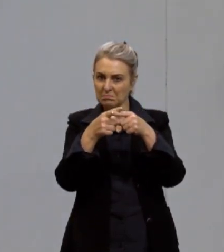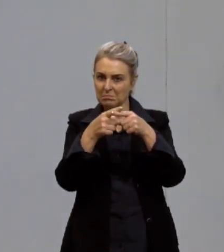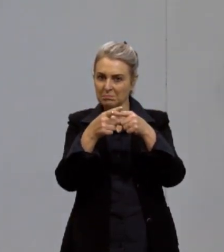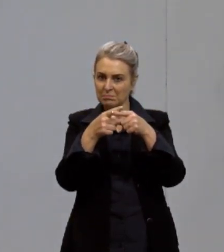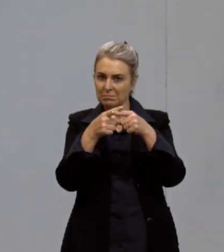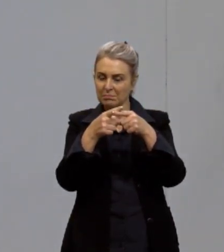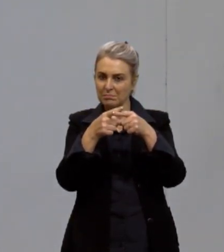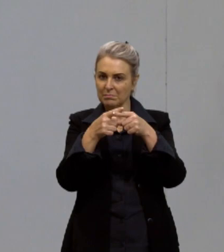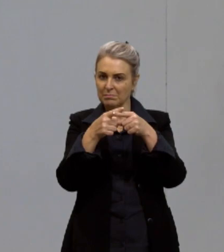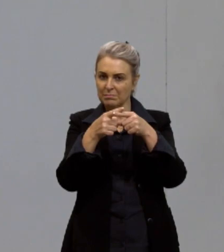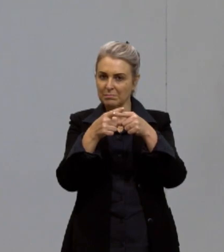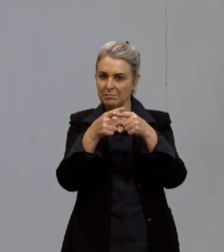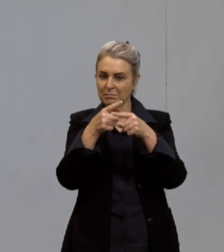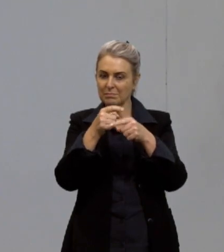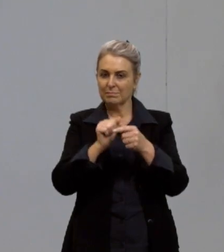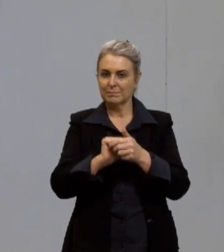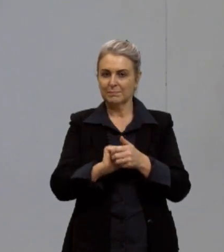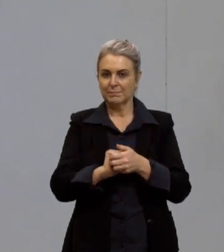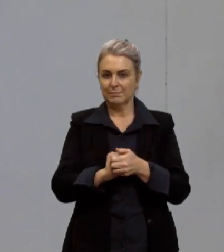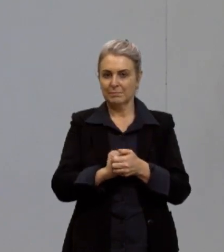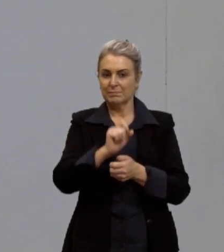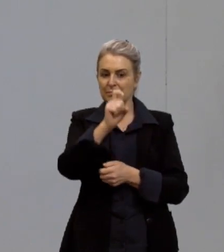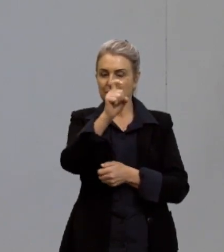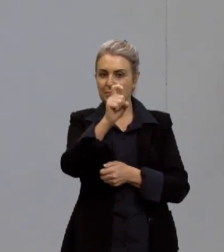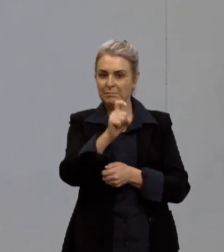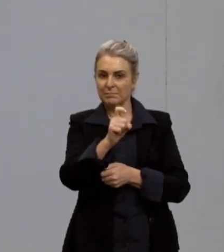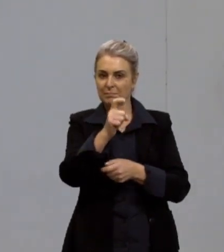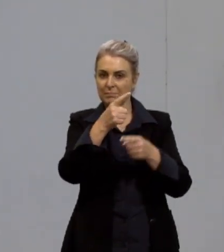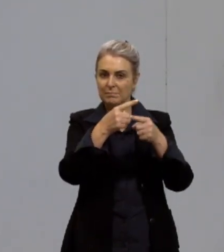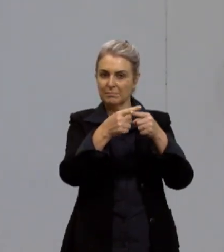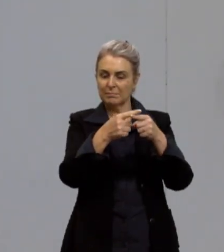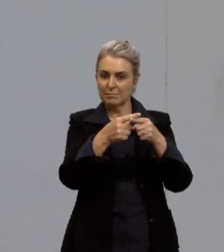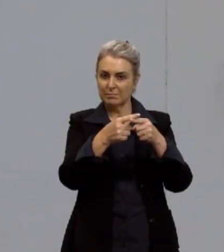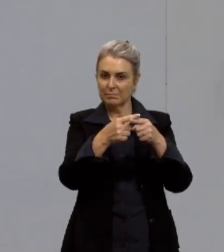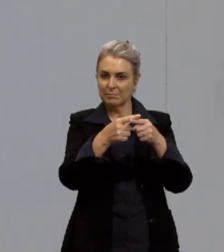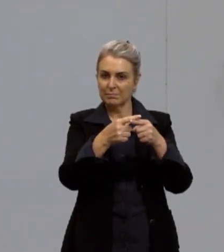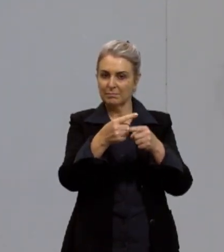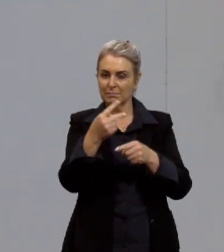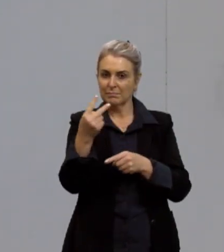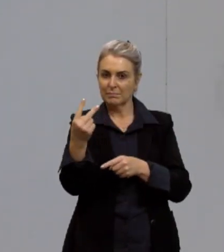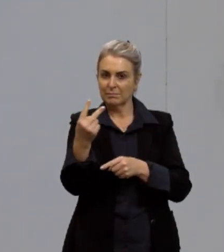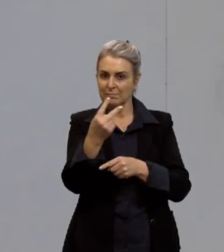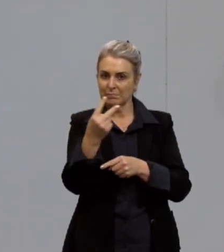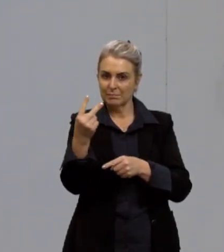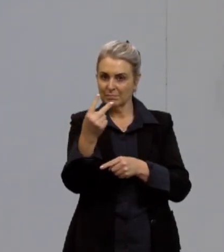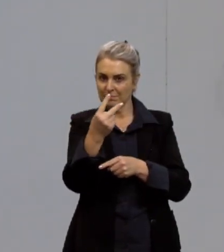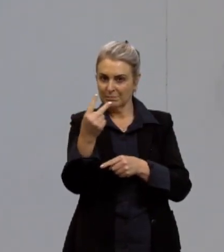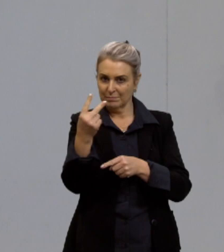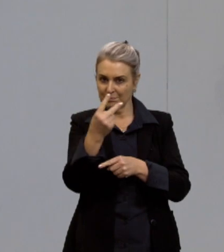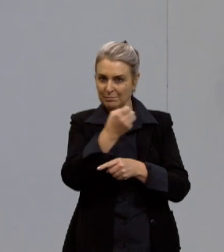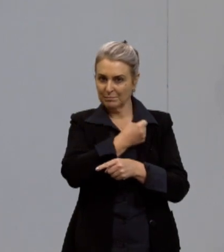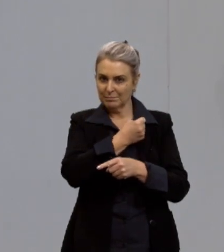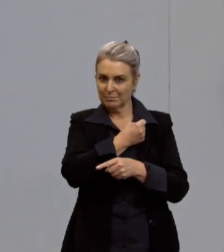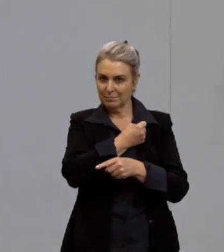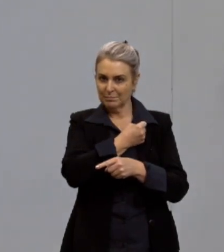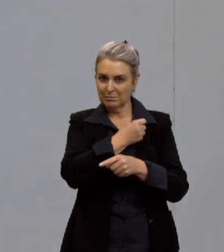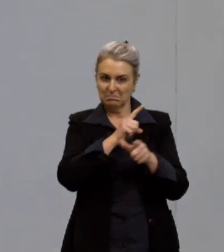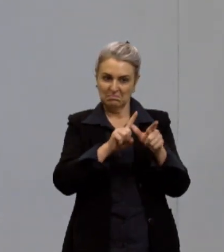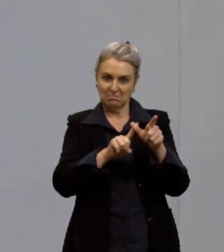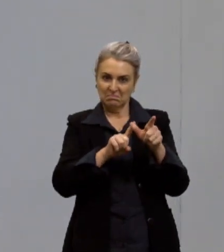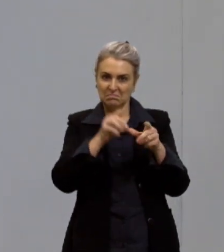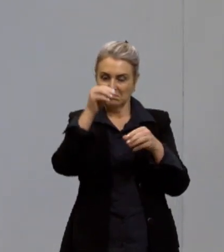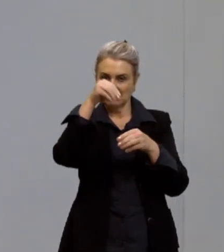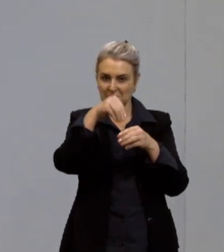vamos multiplicar este x pelos dois termos que estão ali dentro do